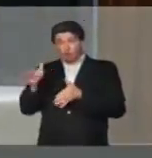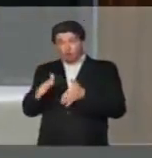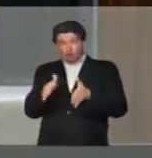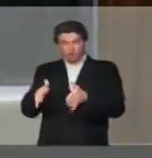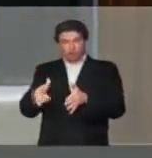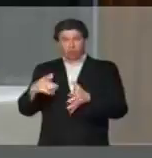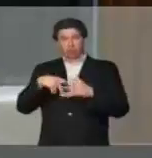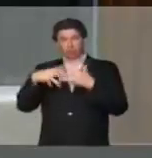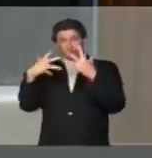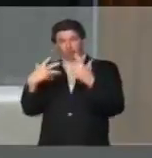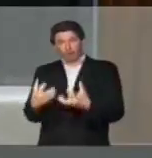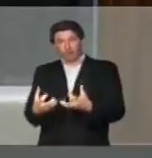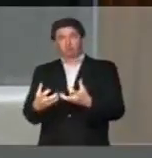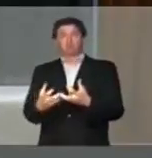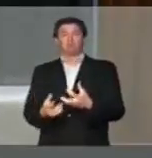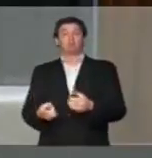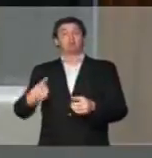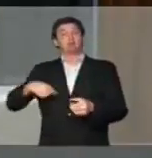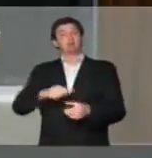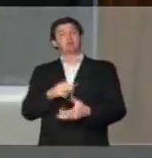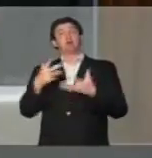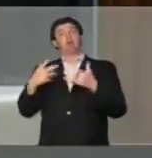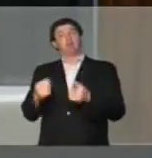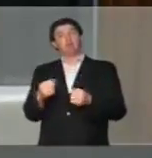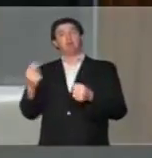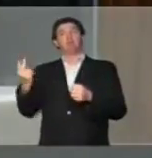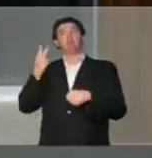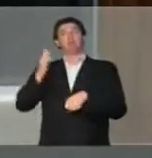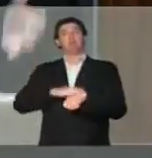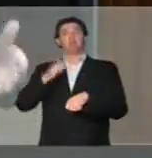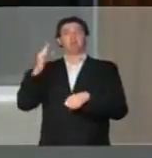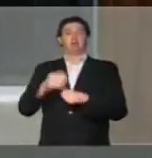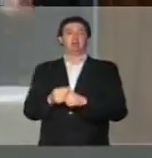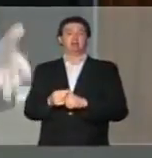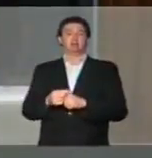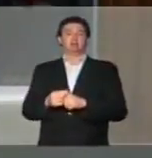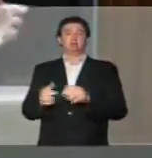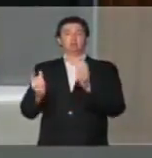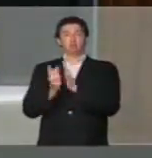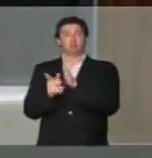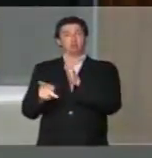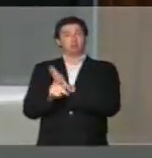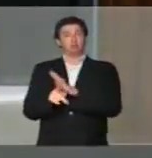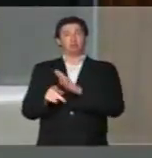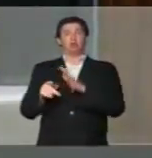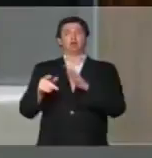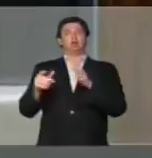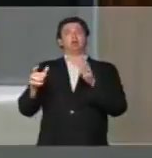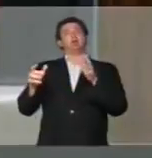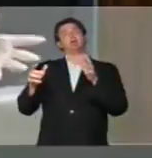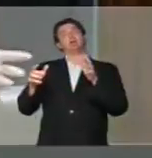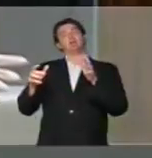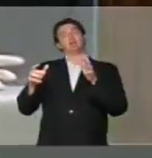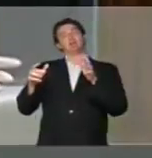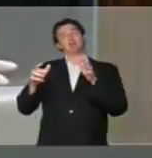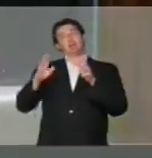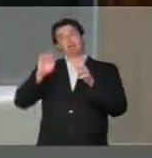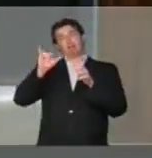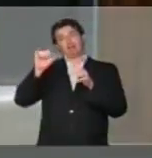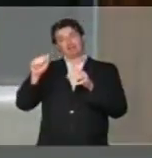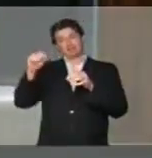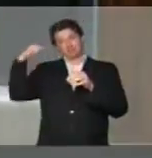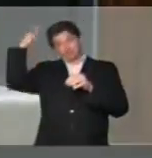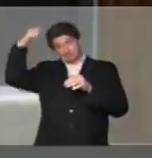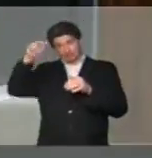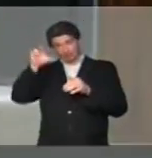está assoreado, primeiro vamos valorizar o comitê da bacia do Rio São Francisco. O comitê existe, a